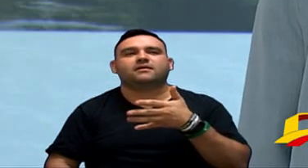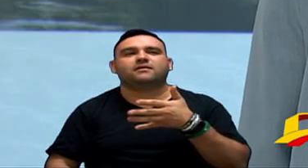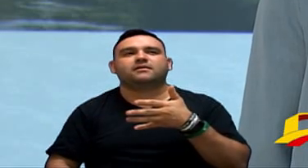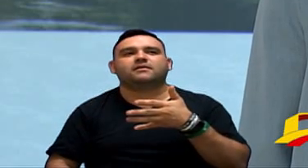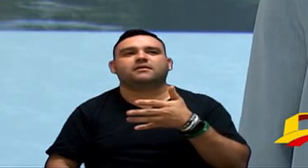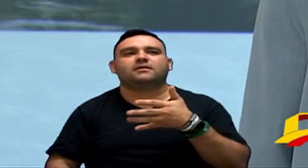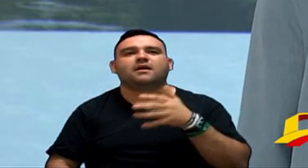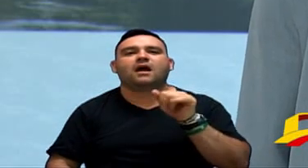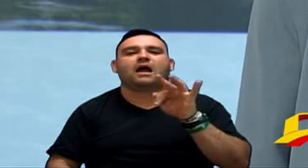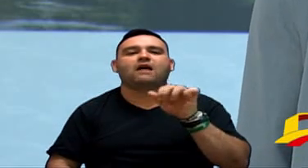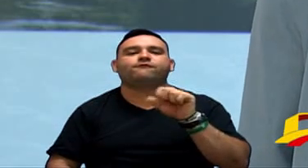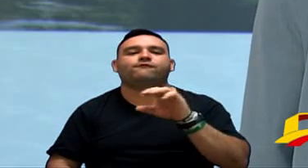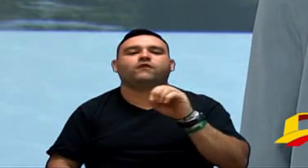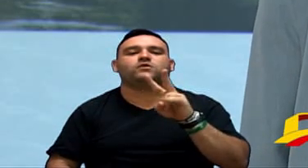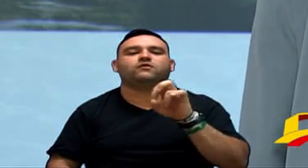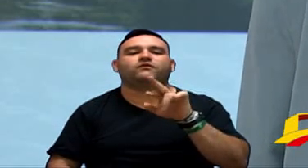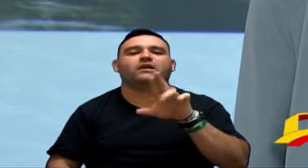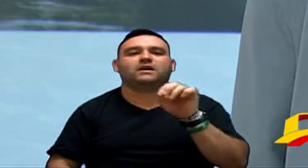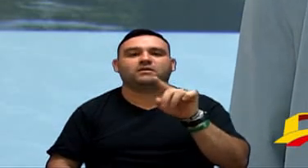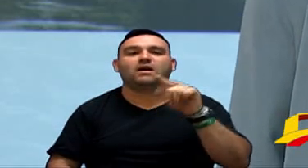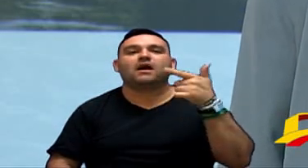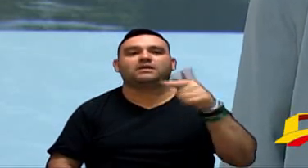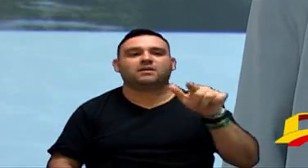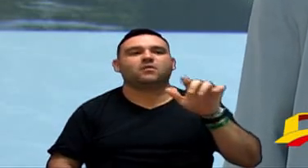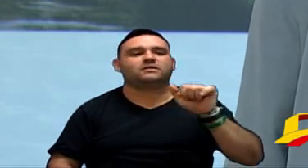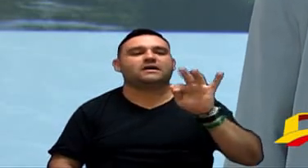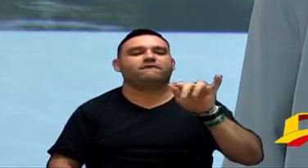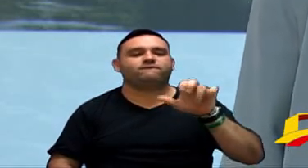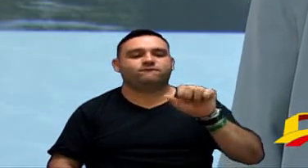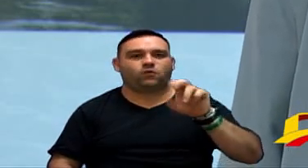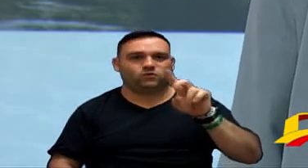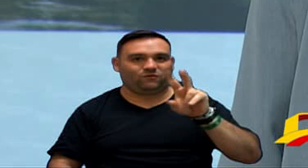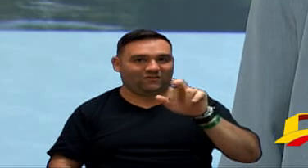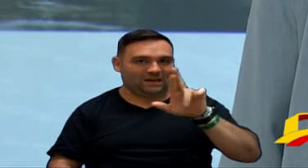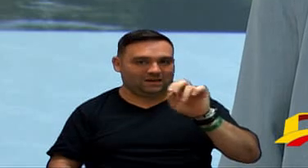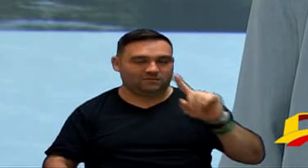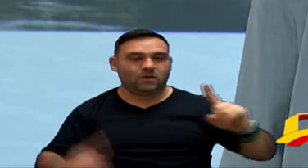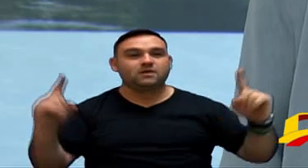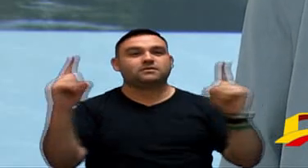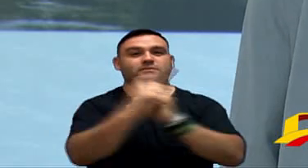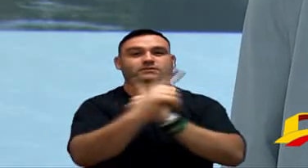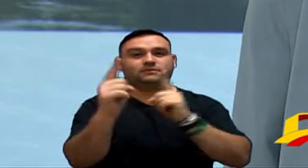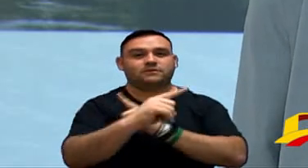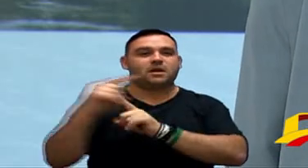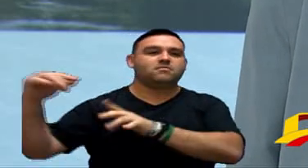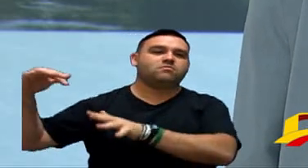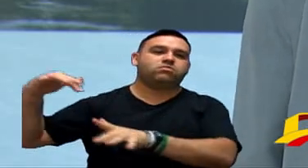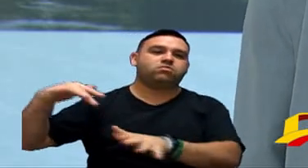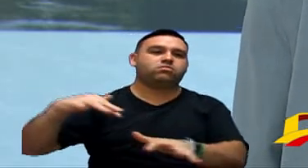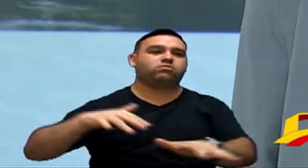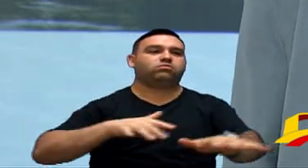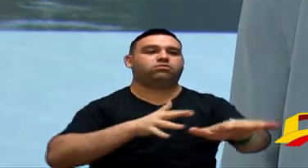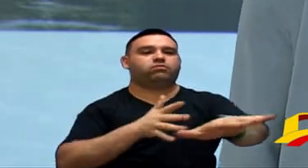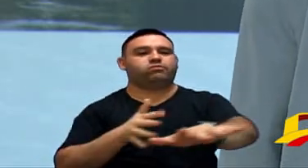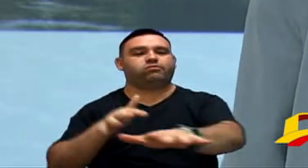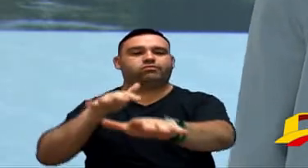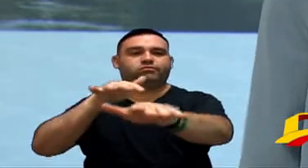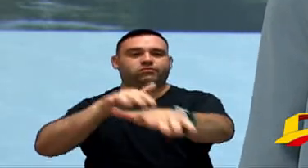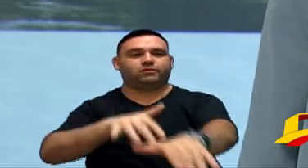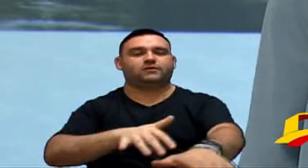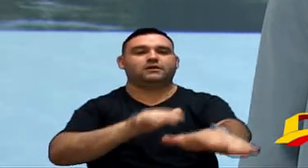Afonso Vergueiro a eles acessam Afonso Vergueiro e vem para sair na